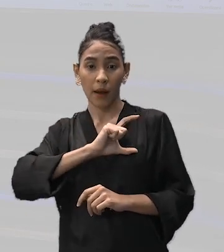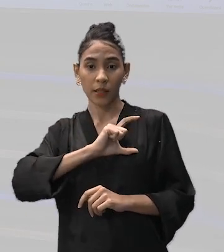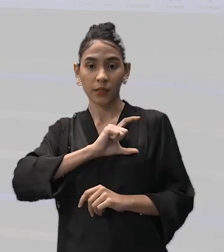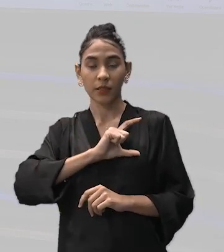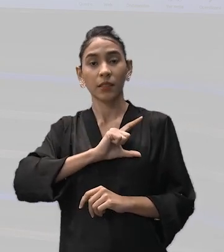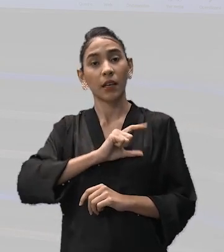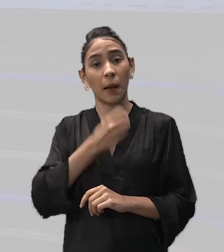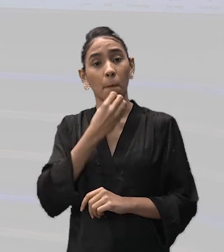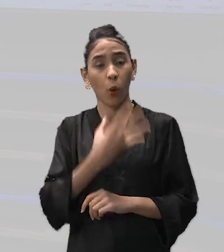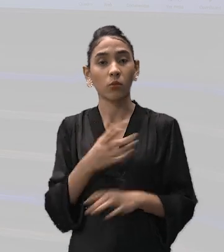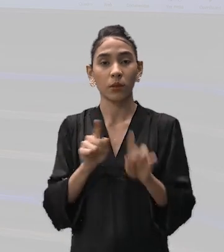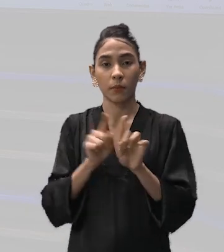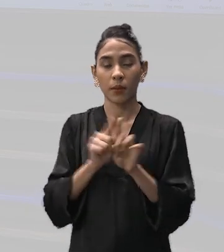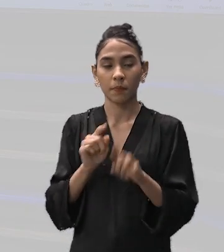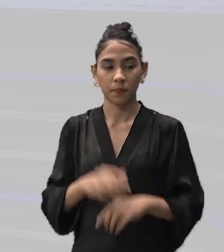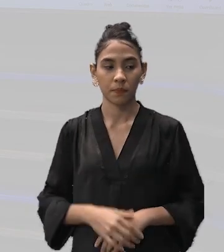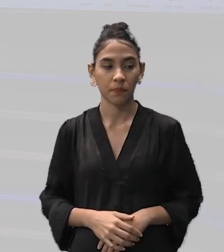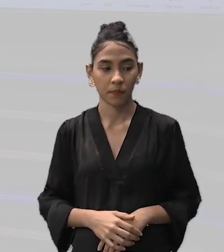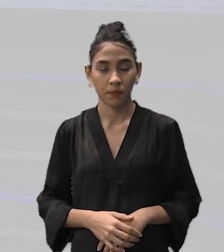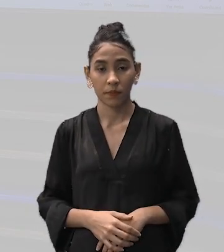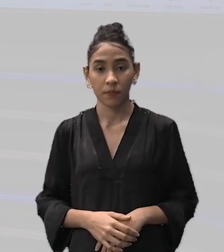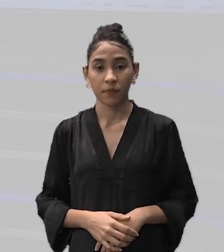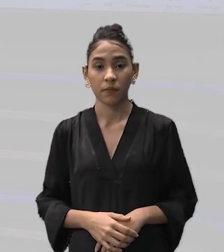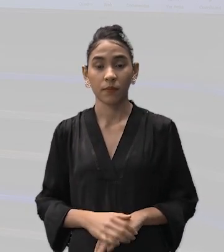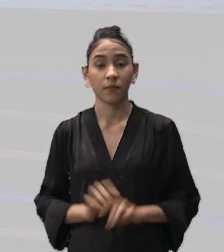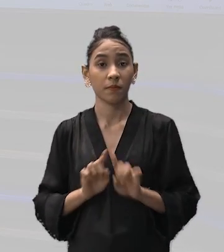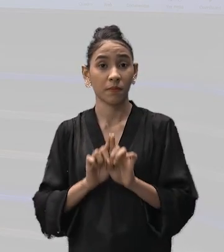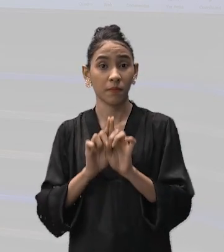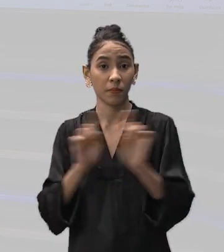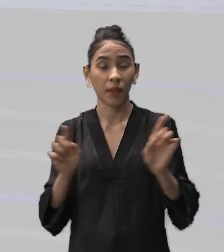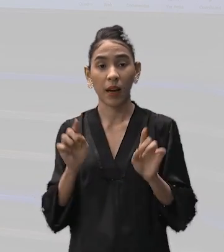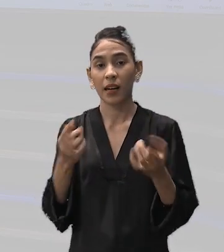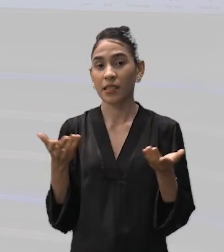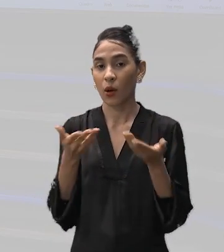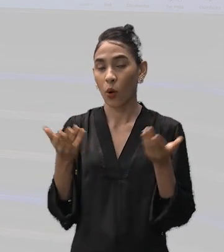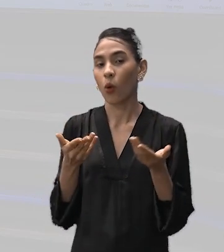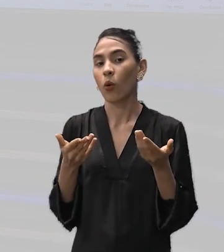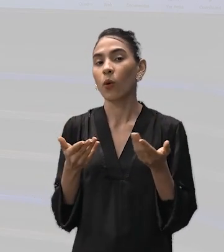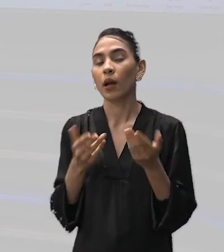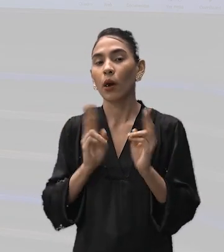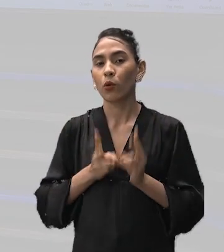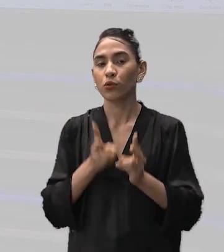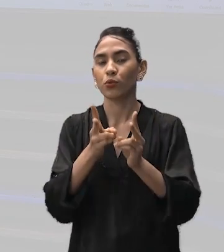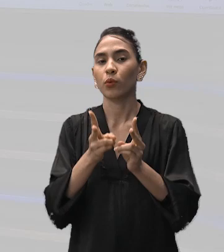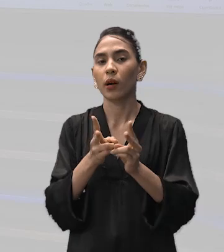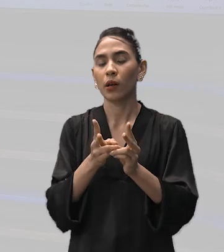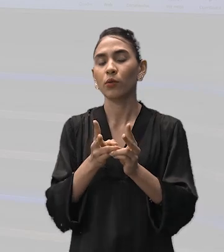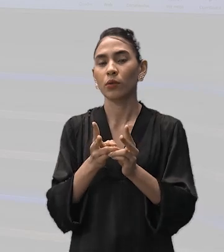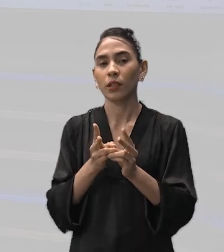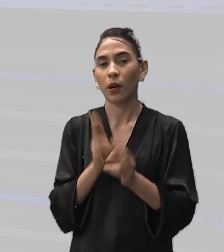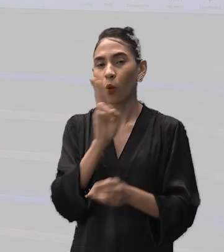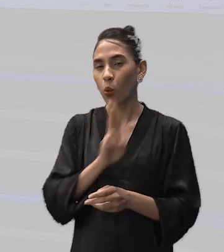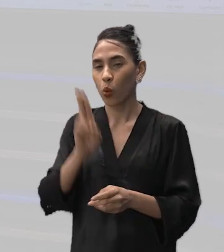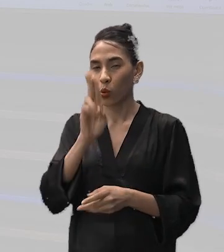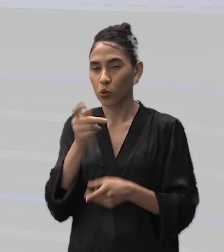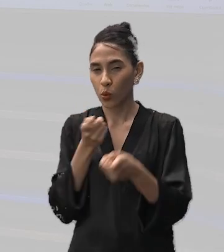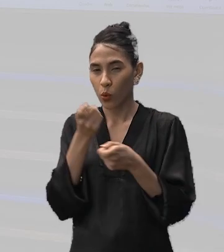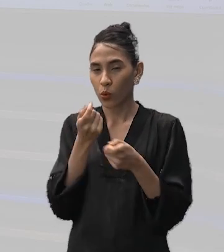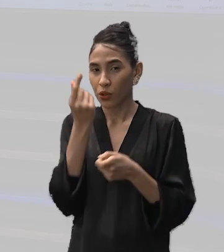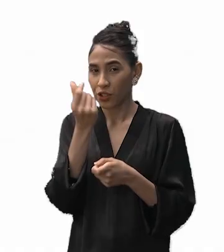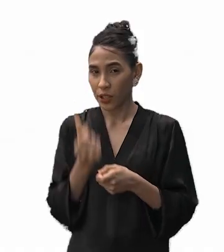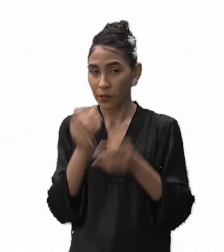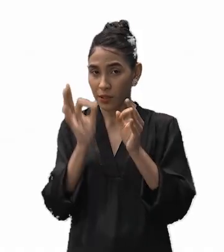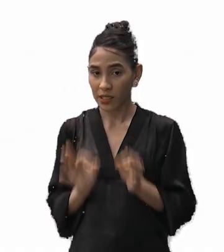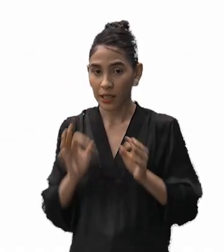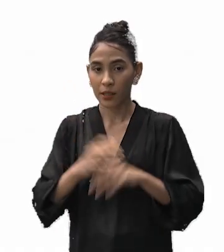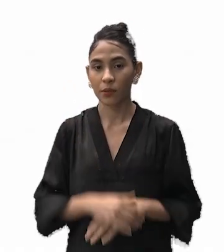também vale a pena, tá bom? Agora, falando ainda em consumo consciente, a pergunta é a seguinte, temos uma última pergunta que